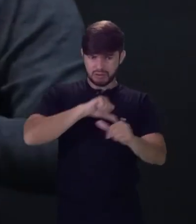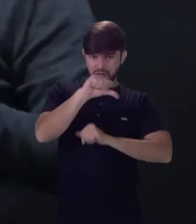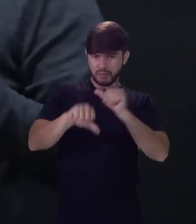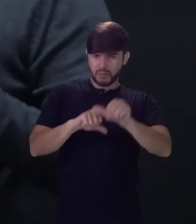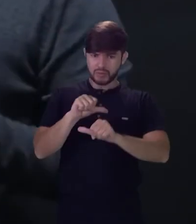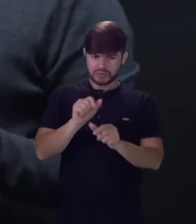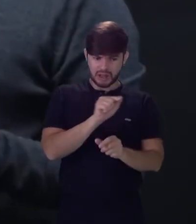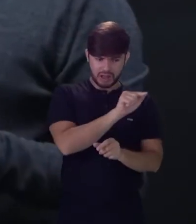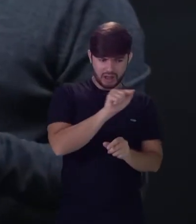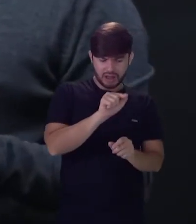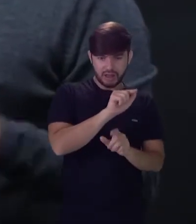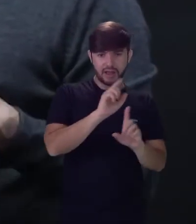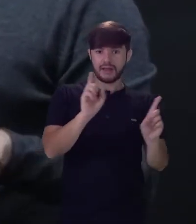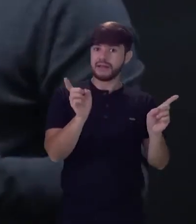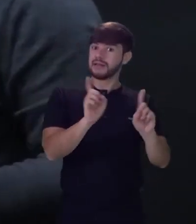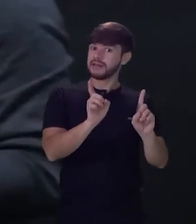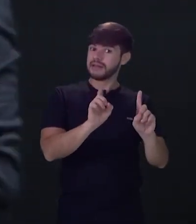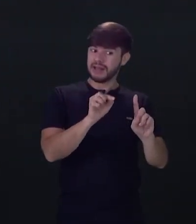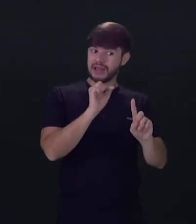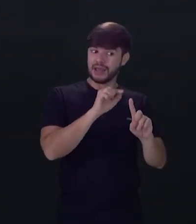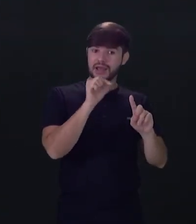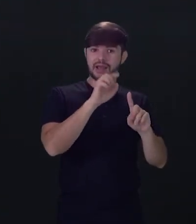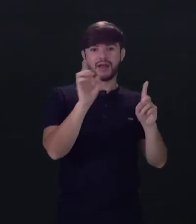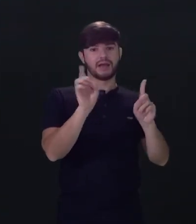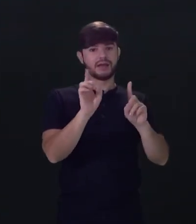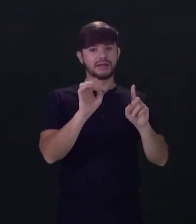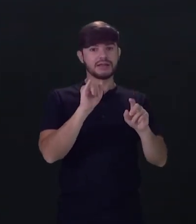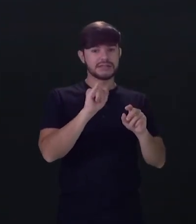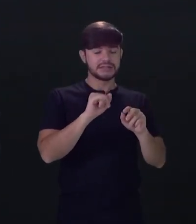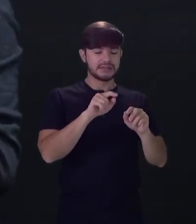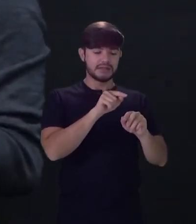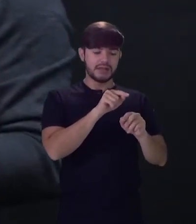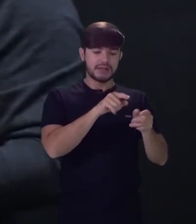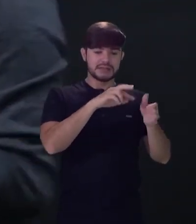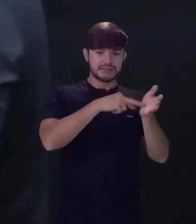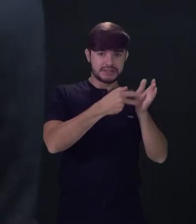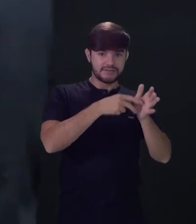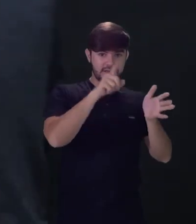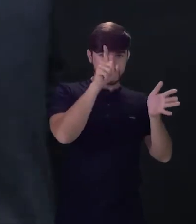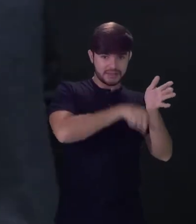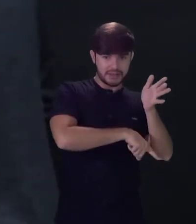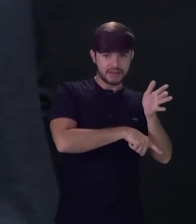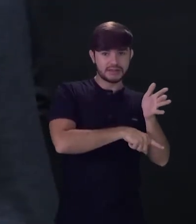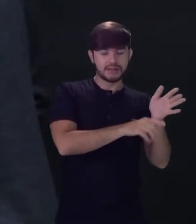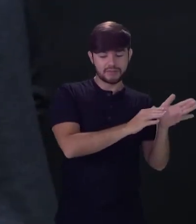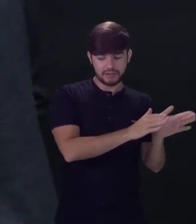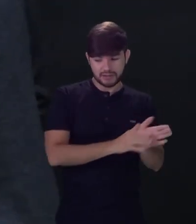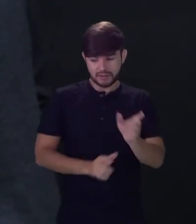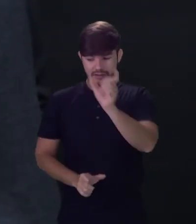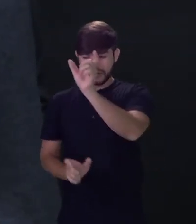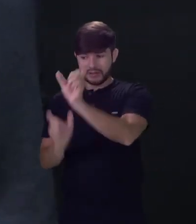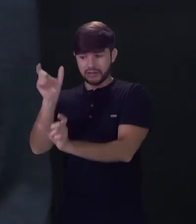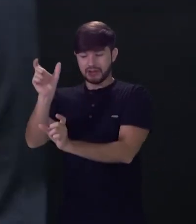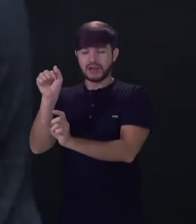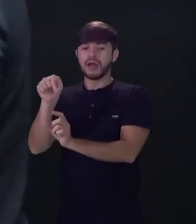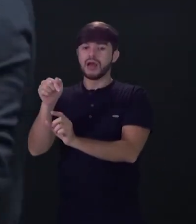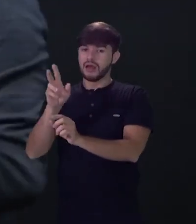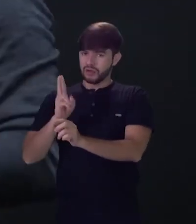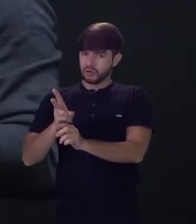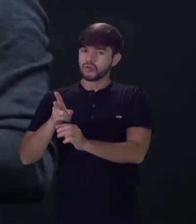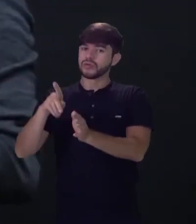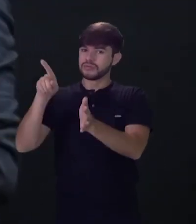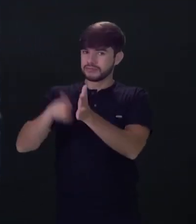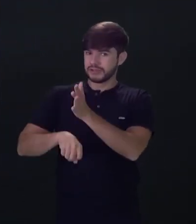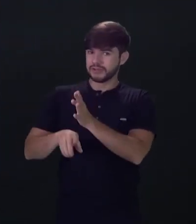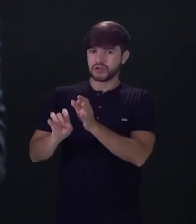sinal sempre permanece. Logo, então, se a minha base aqui ela é negativa, permanecerá negativa,